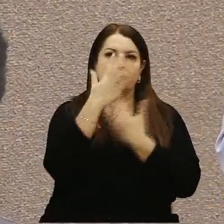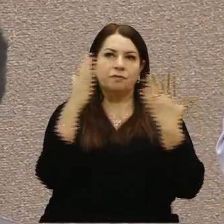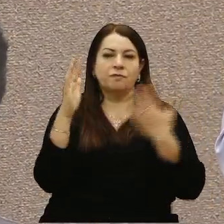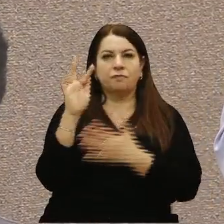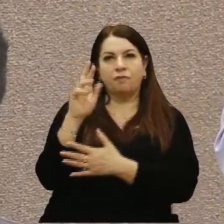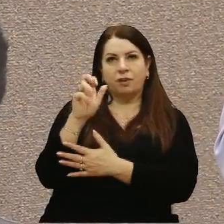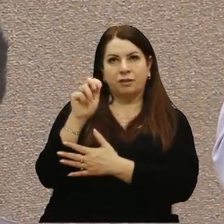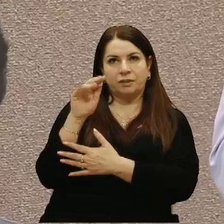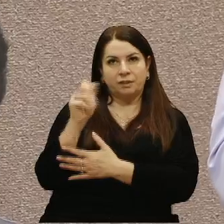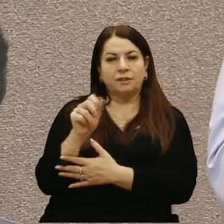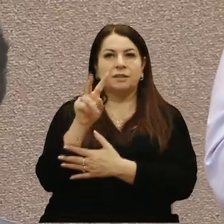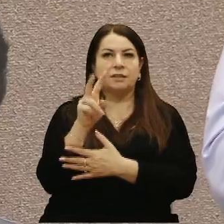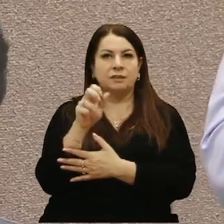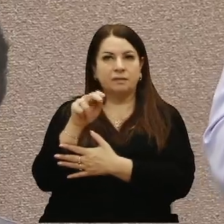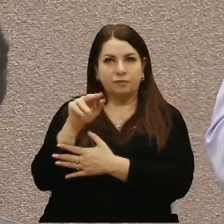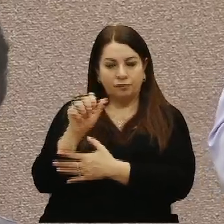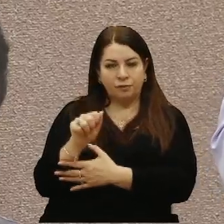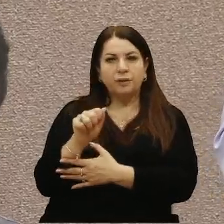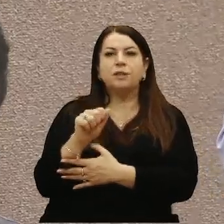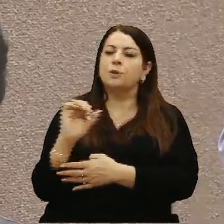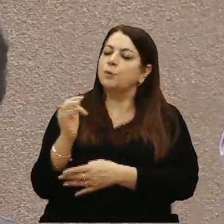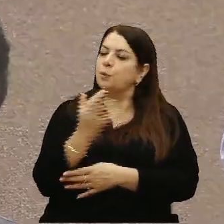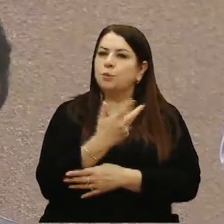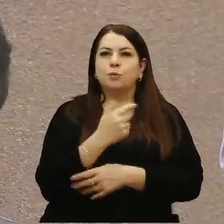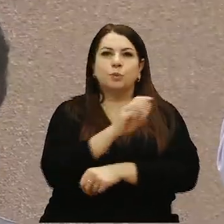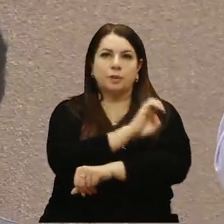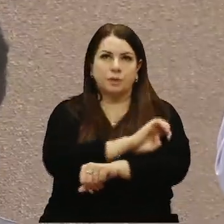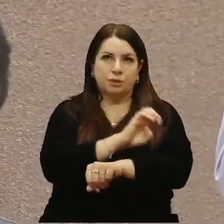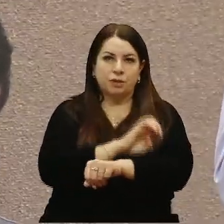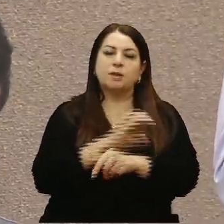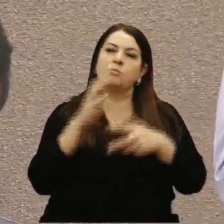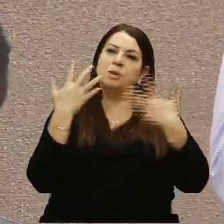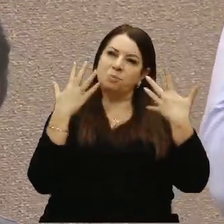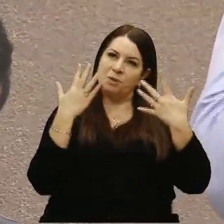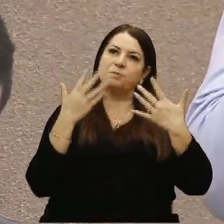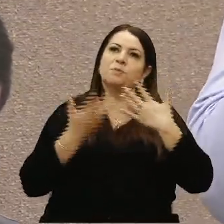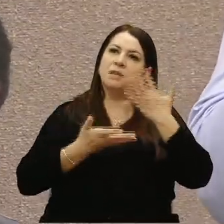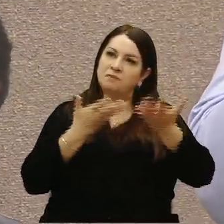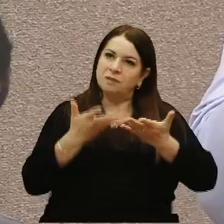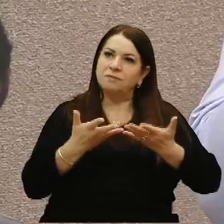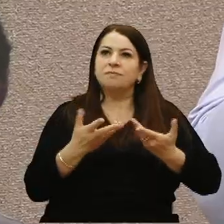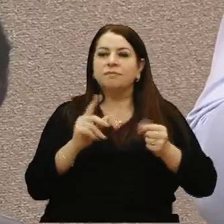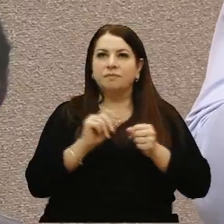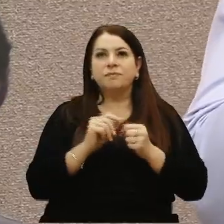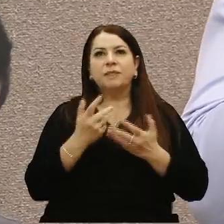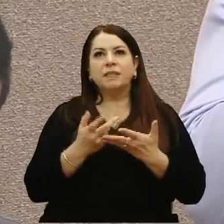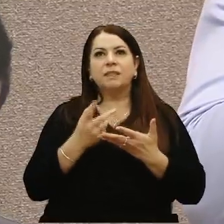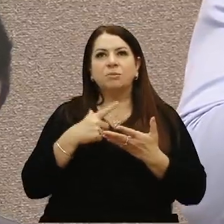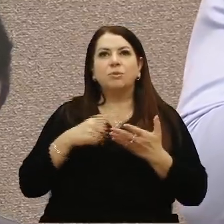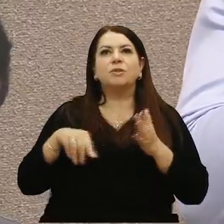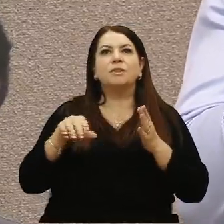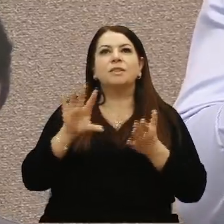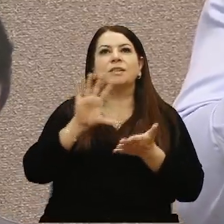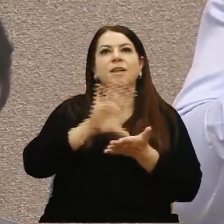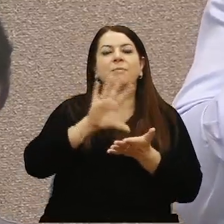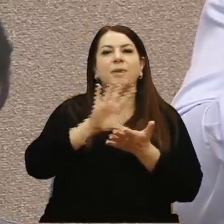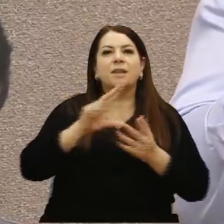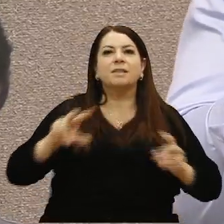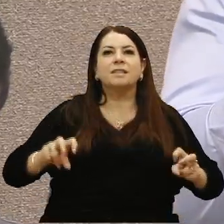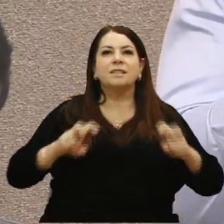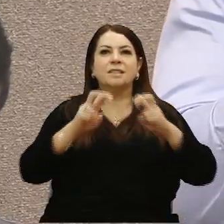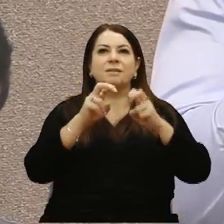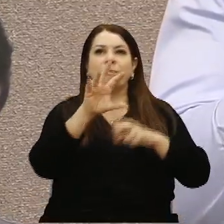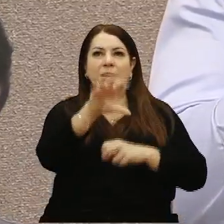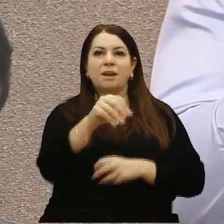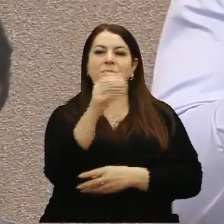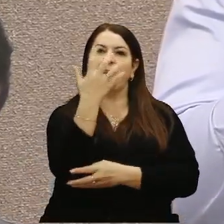Fernanda, a Vânia, a todos os estagiários, parabéns pelo serviço prestado, e daqui a pouco eu estarei lá na Praça Dante Alighieri para pegar a minha